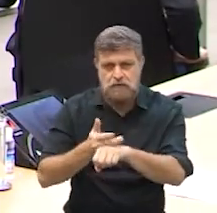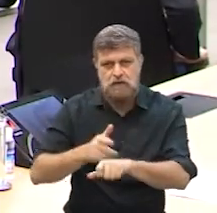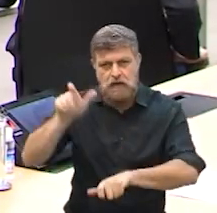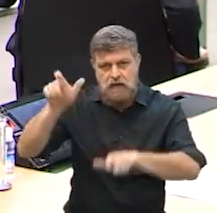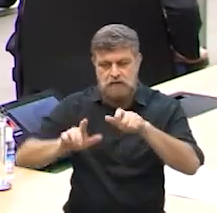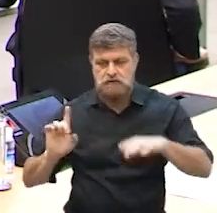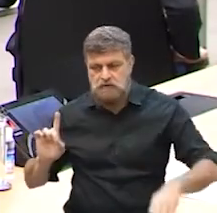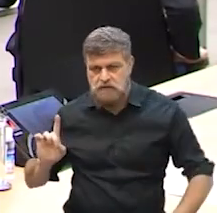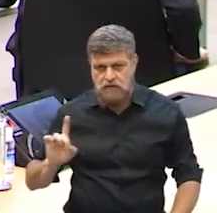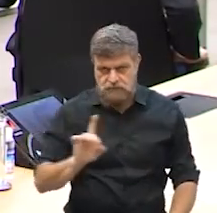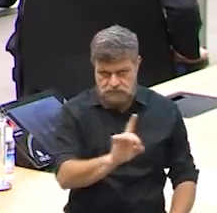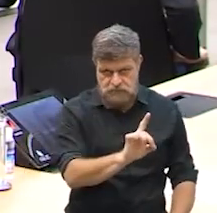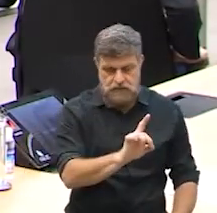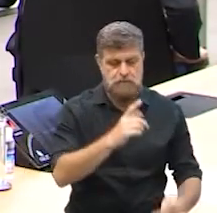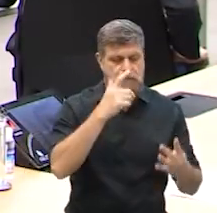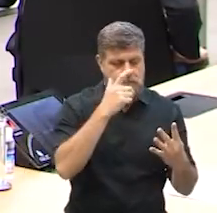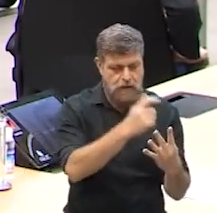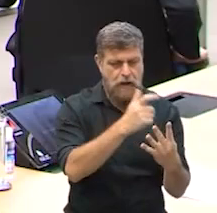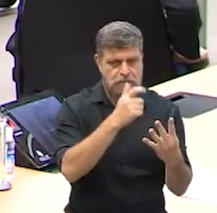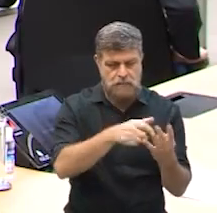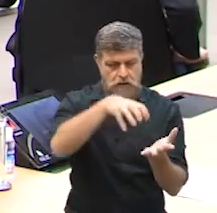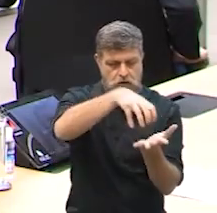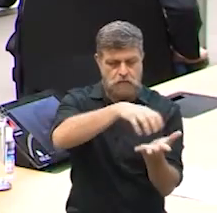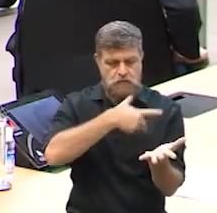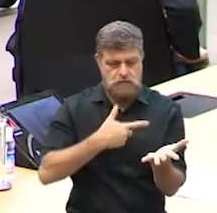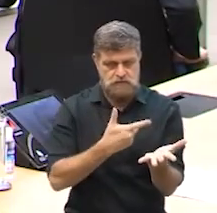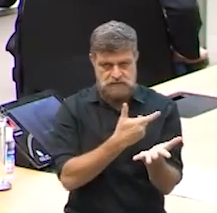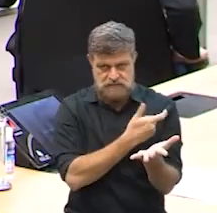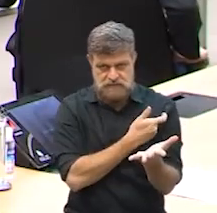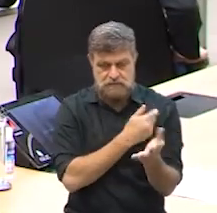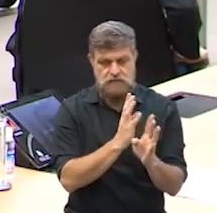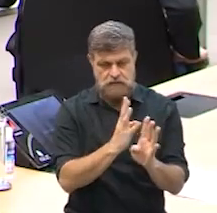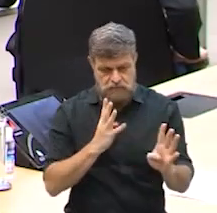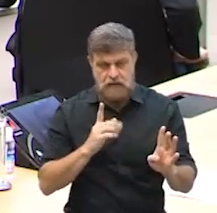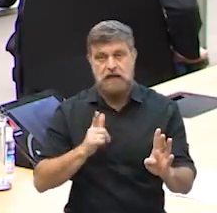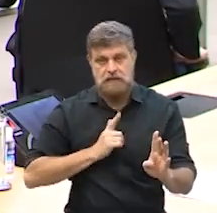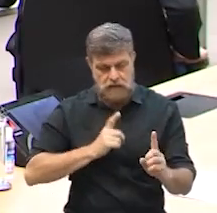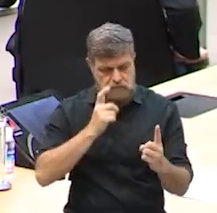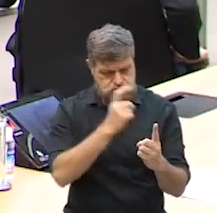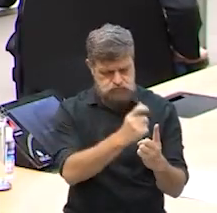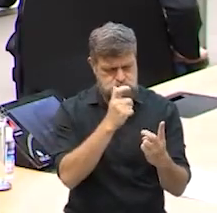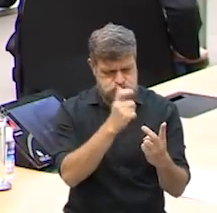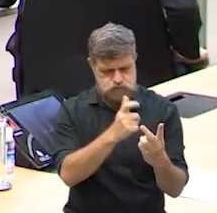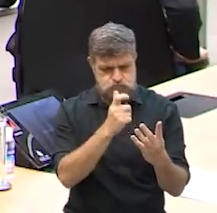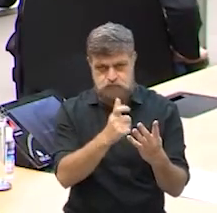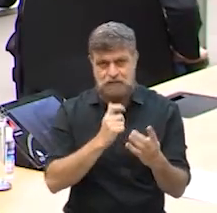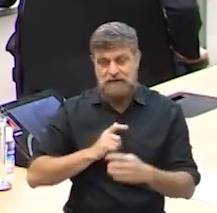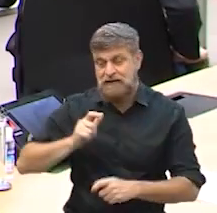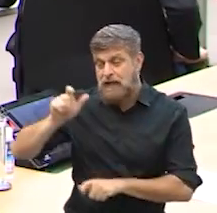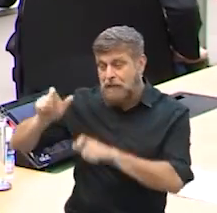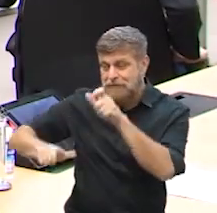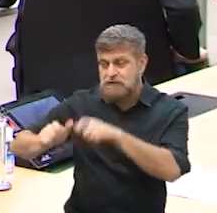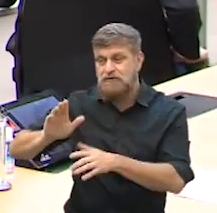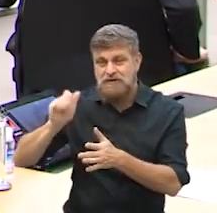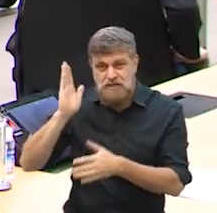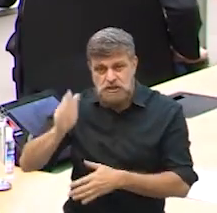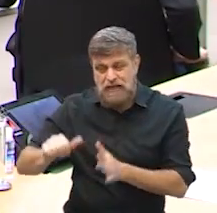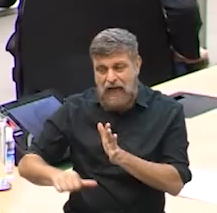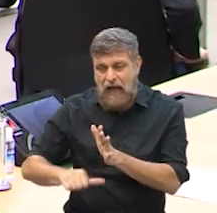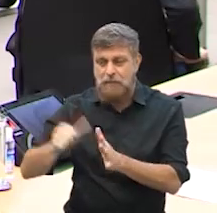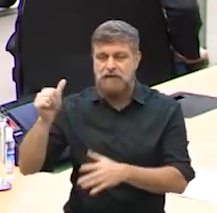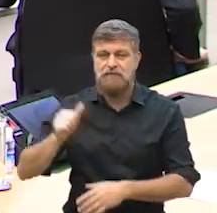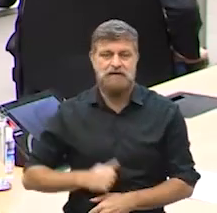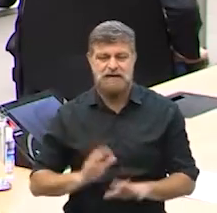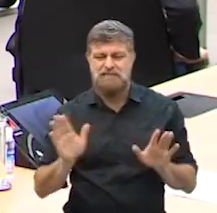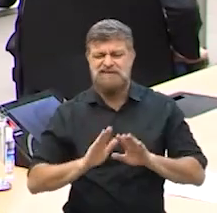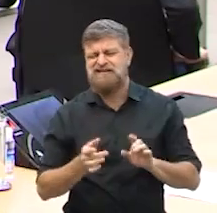estão indo vacinar. A gente vê os postos de saúde sempre lotados ali, as pessoas indo vacinar. Tem muita pessoa também que tomou a primeira dose e não